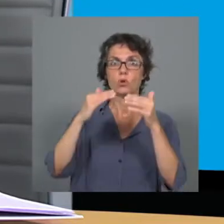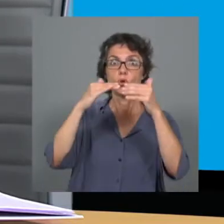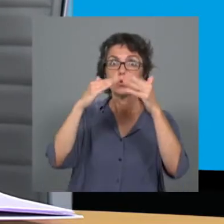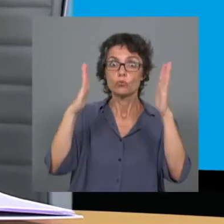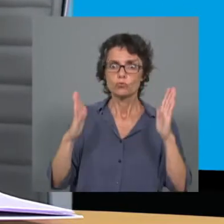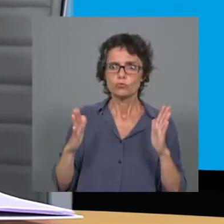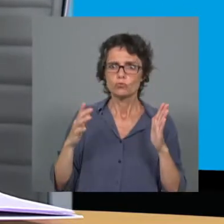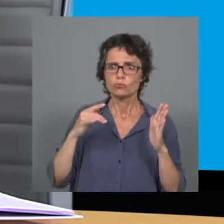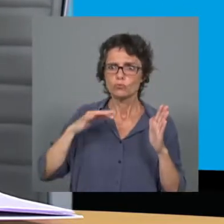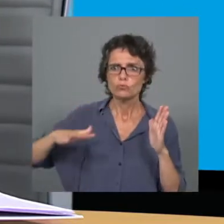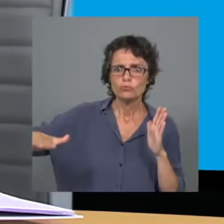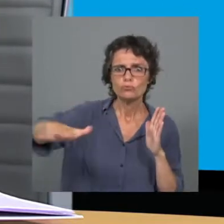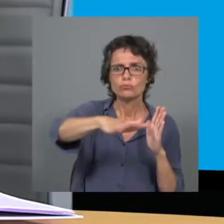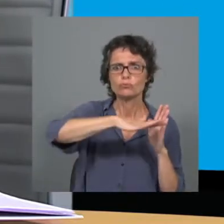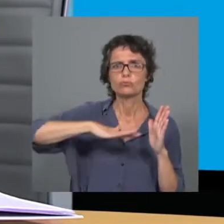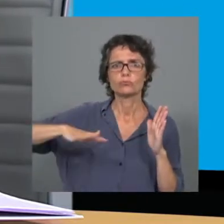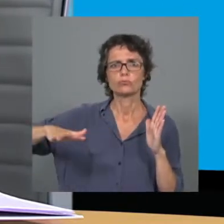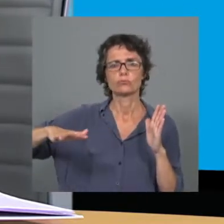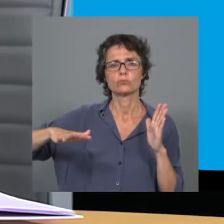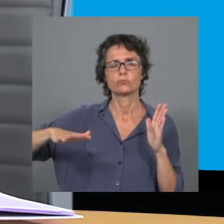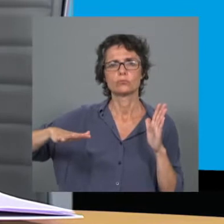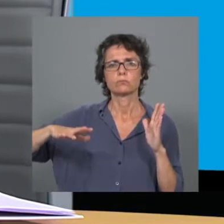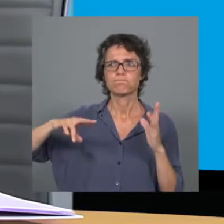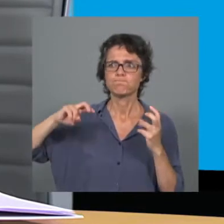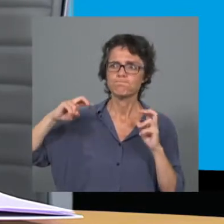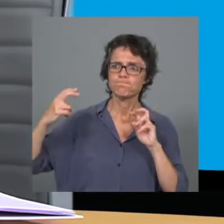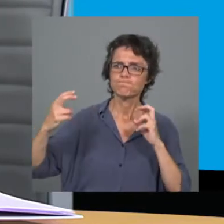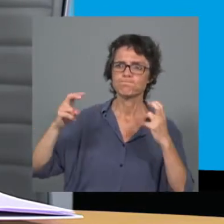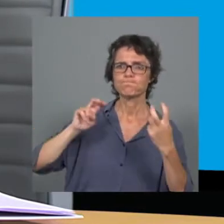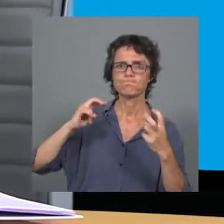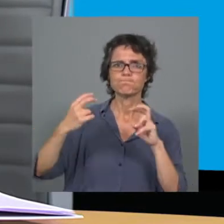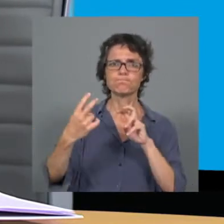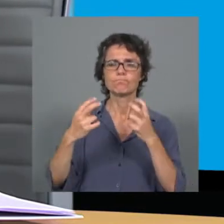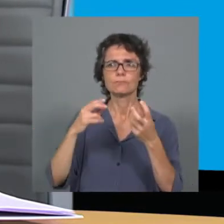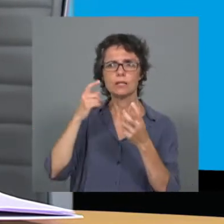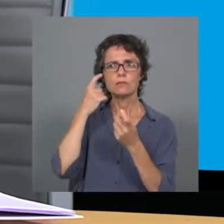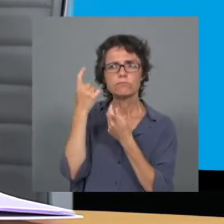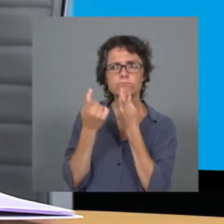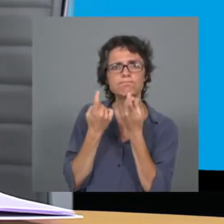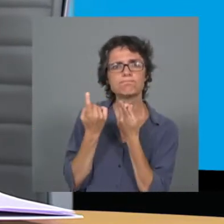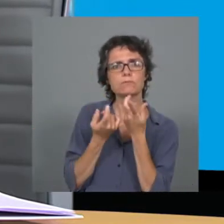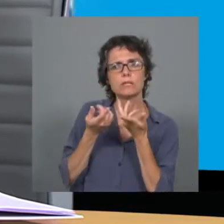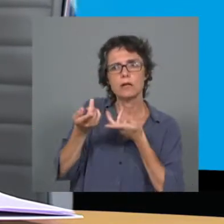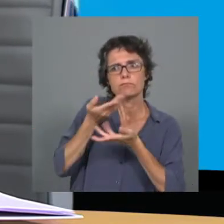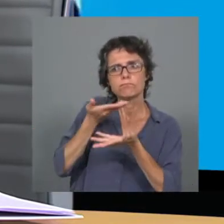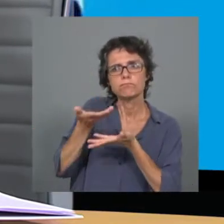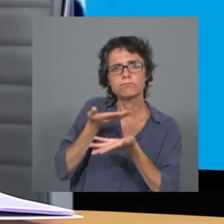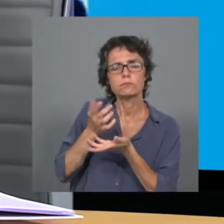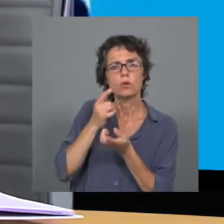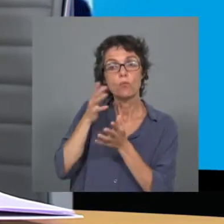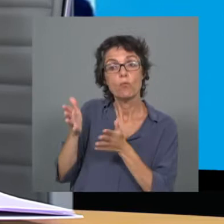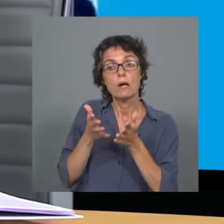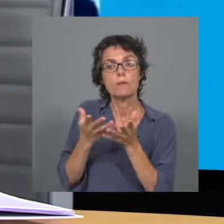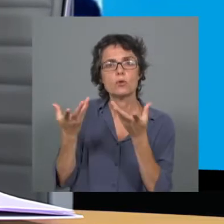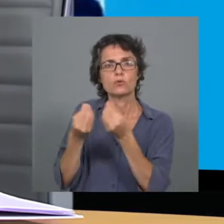no sentido estrito da palavra, de estarmos juntos e de procurarmos um caminho juntos. E eu acho que pensar que o Papa